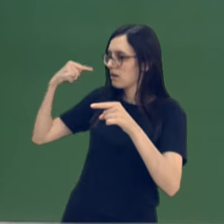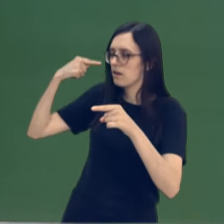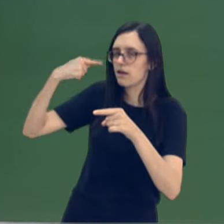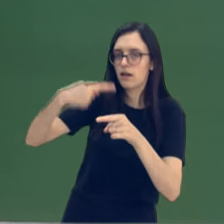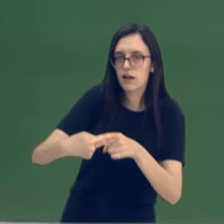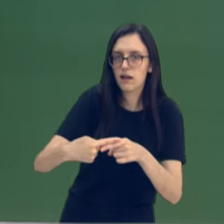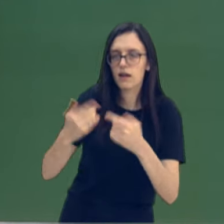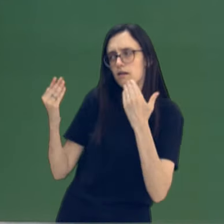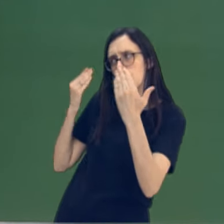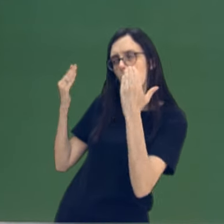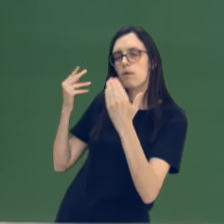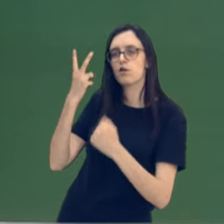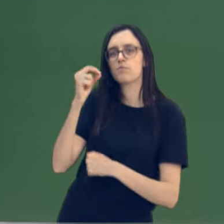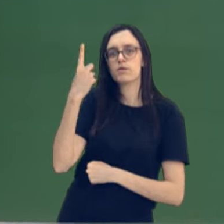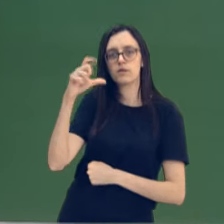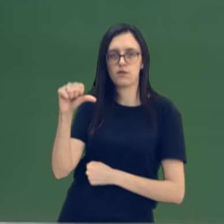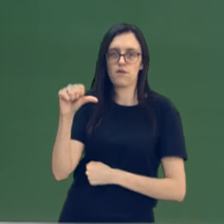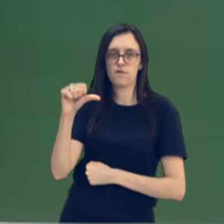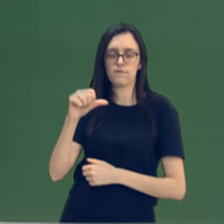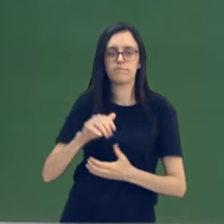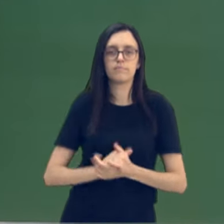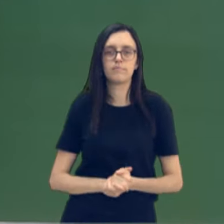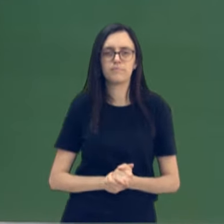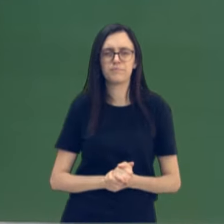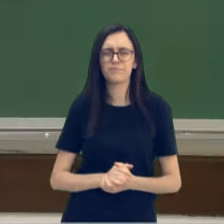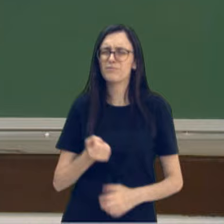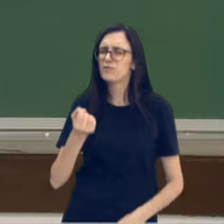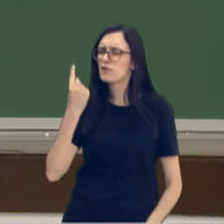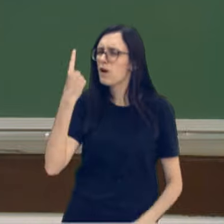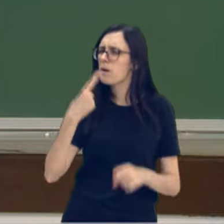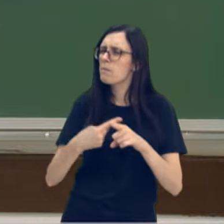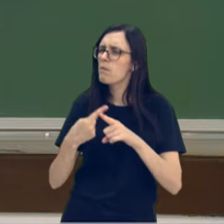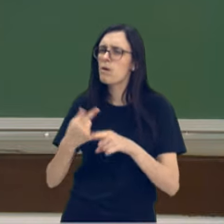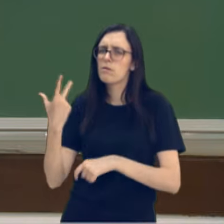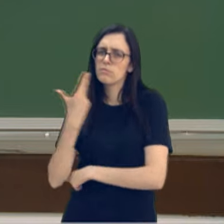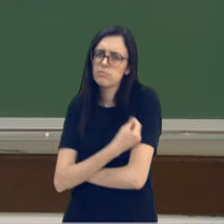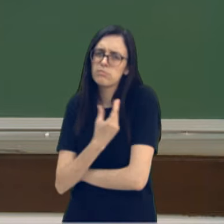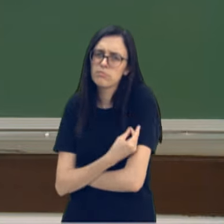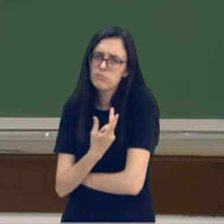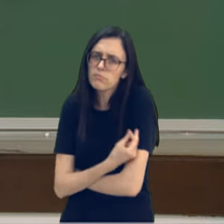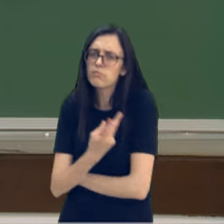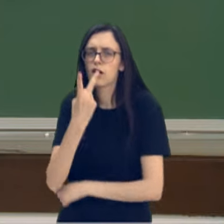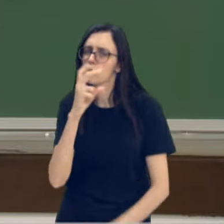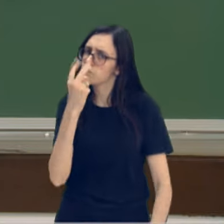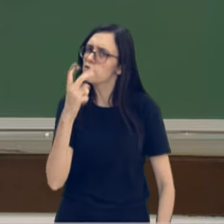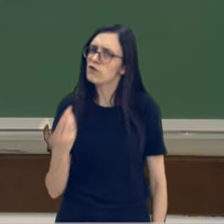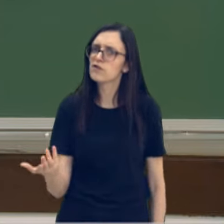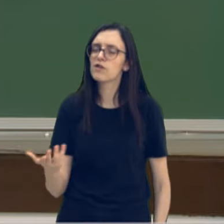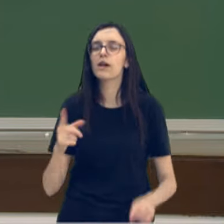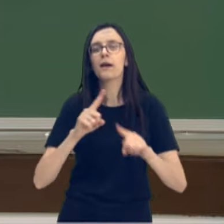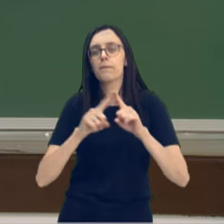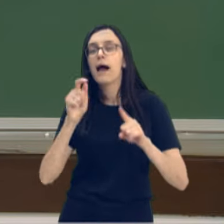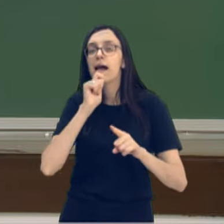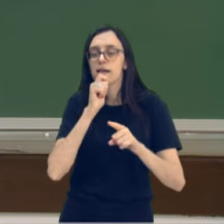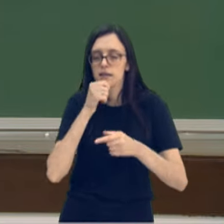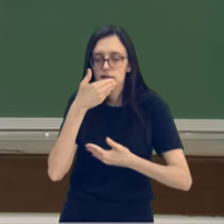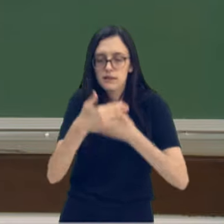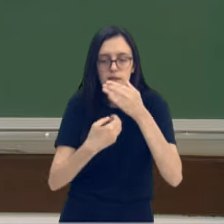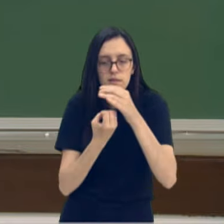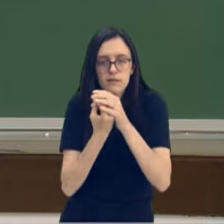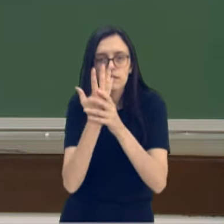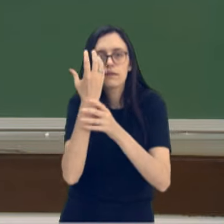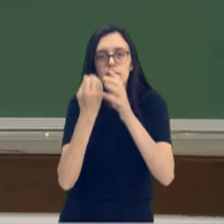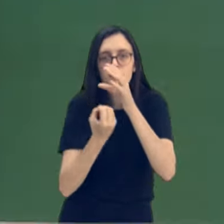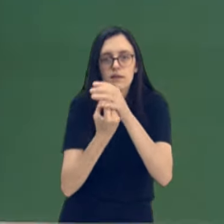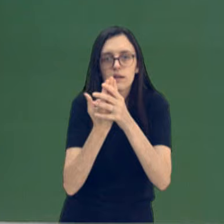gripe de 2019. Nossa, e por que eles não dão vacinas para as gripes 2020? Porque elas estão surgindo. E